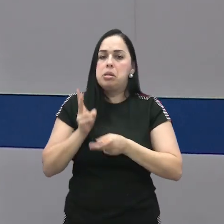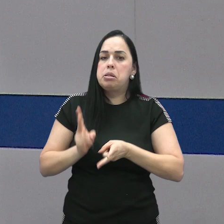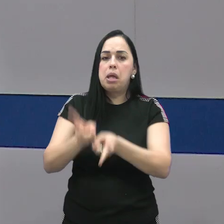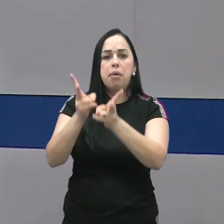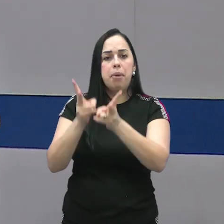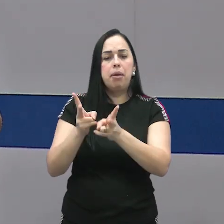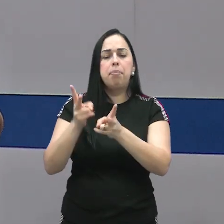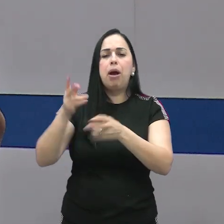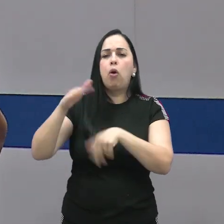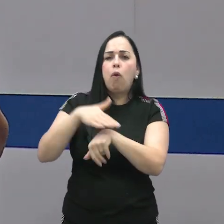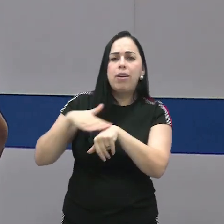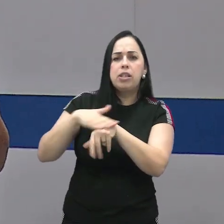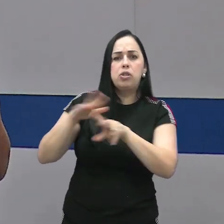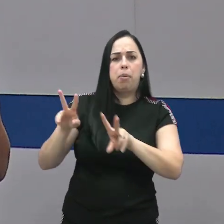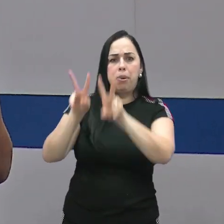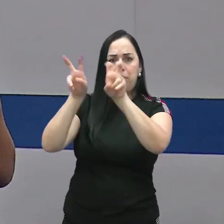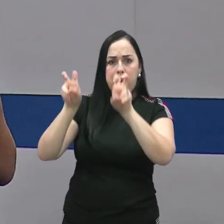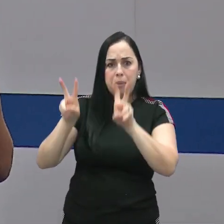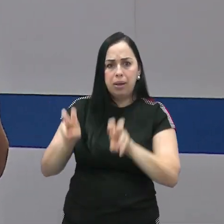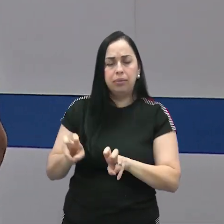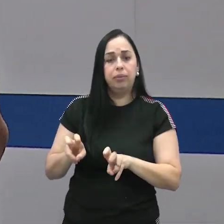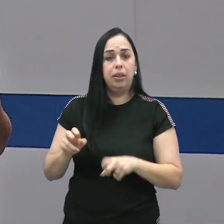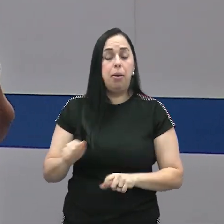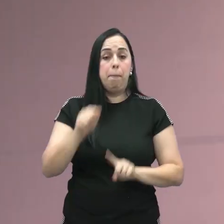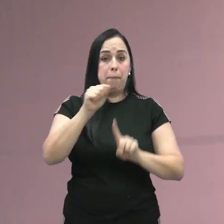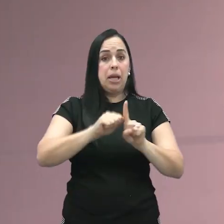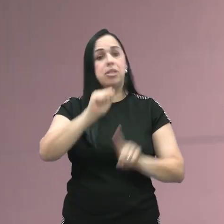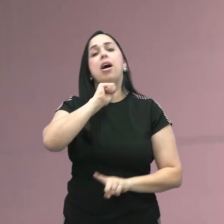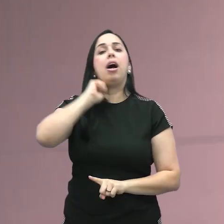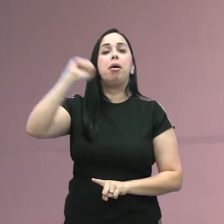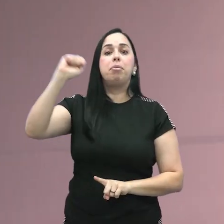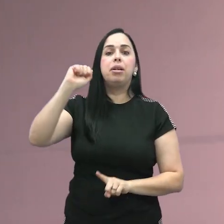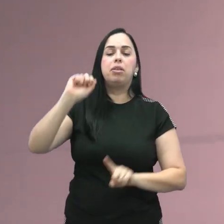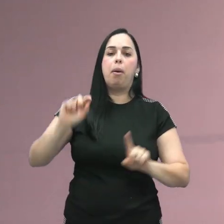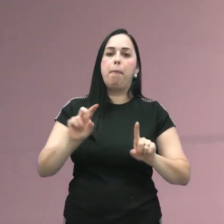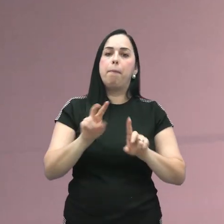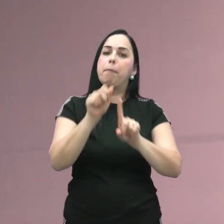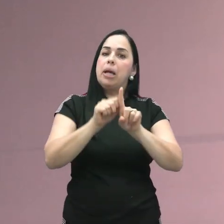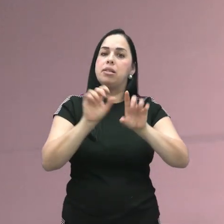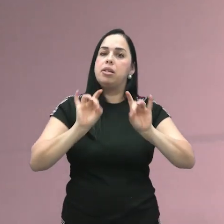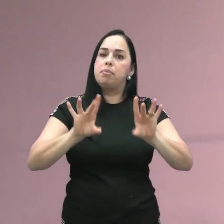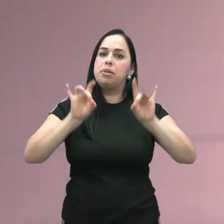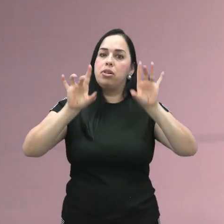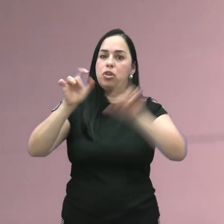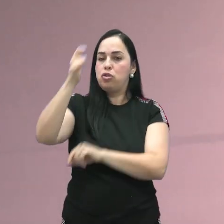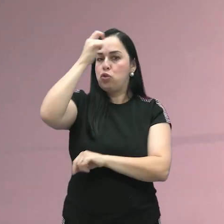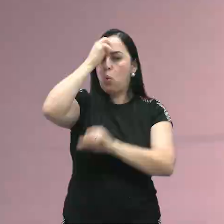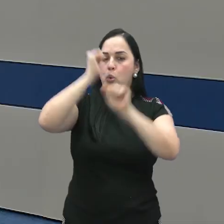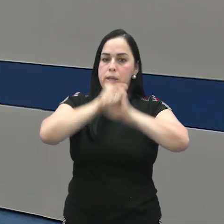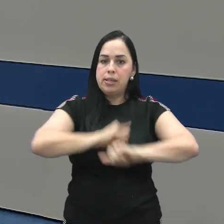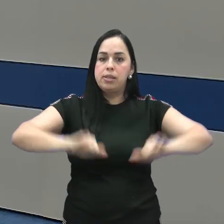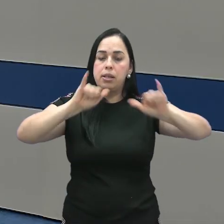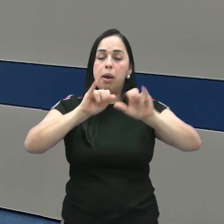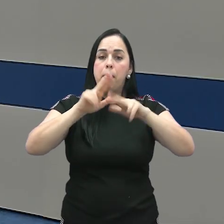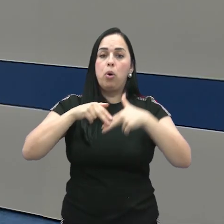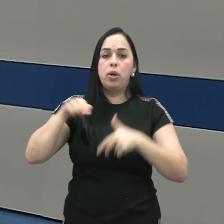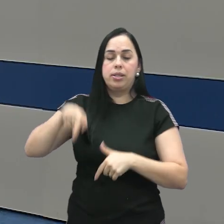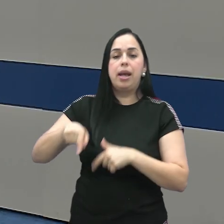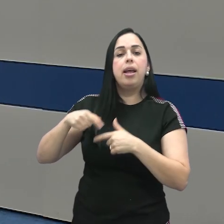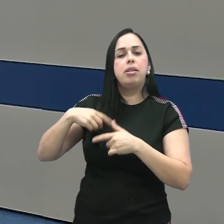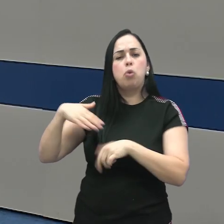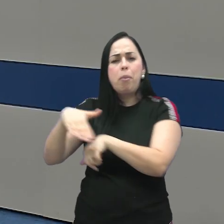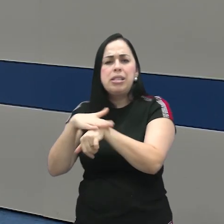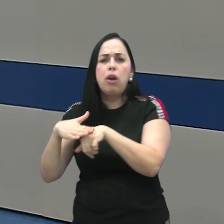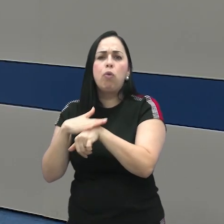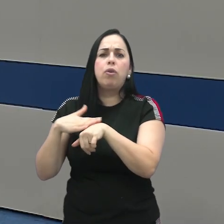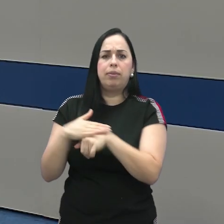reúne periodicamente para tratar questões sobre o tema. Abril é o mês de conscientização sobre o autismo e, nessa data, o